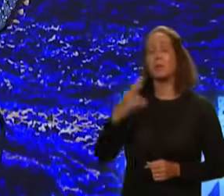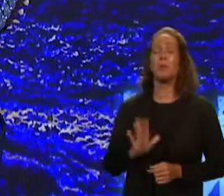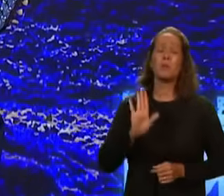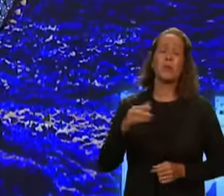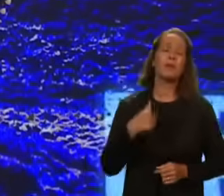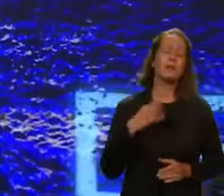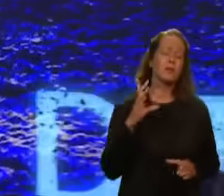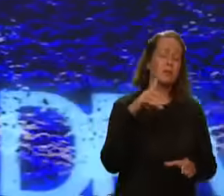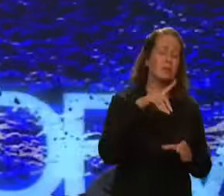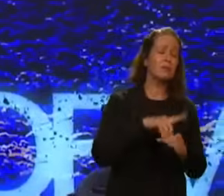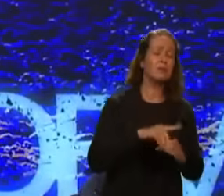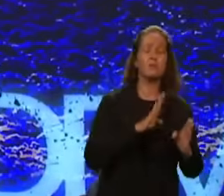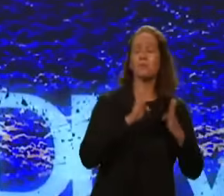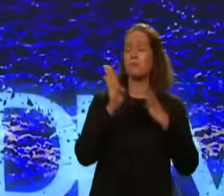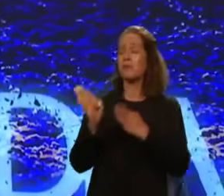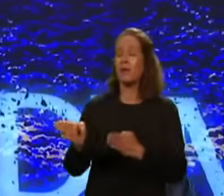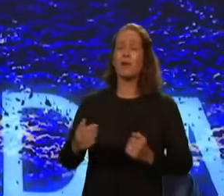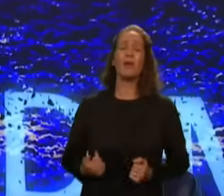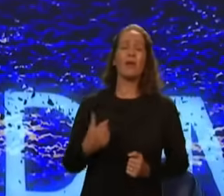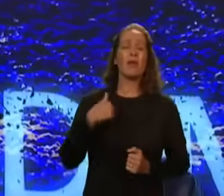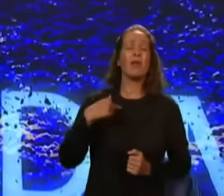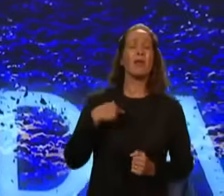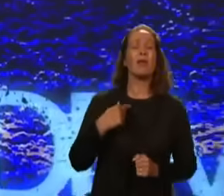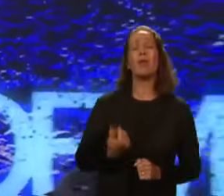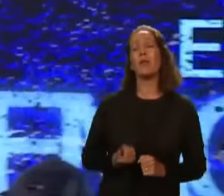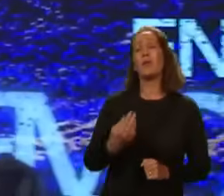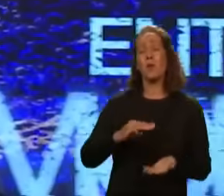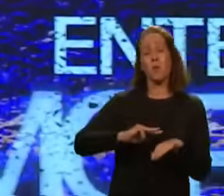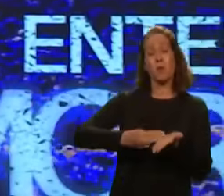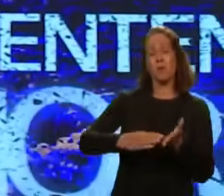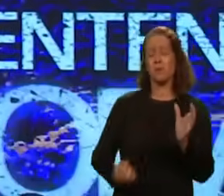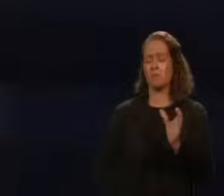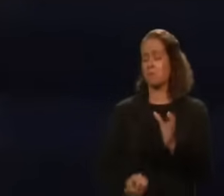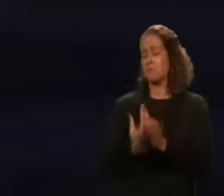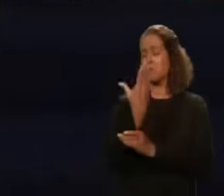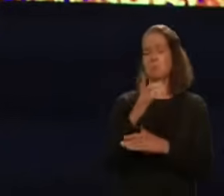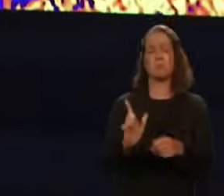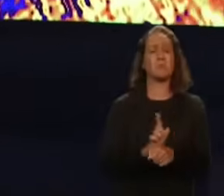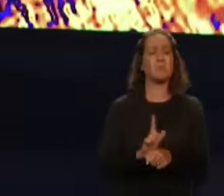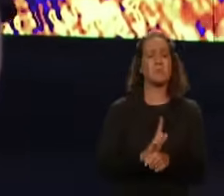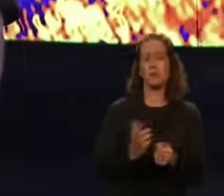fiel, ai, eu sou membro fundador de Lagoinha.